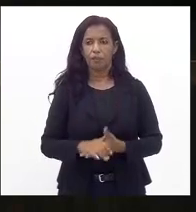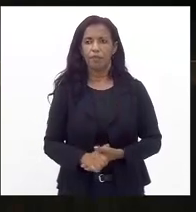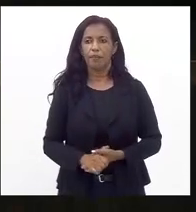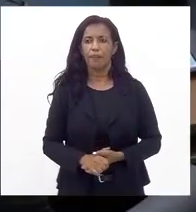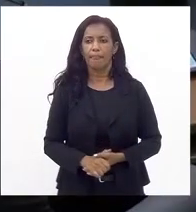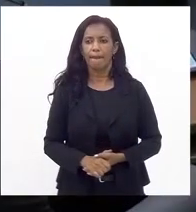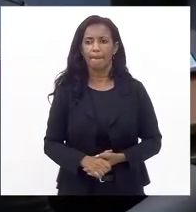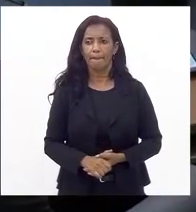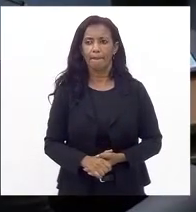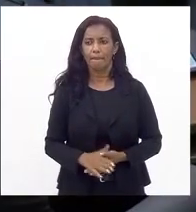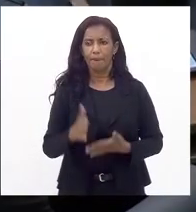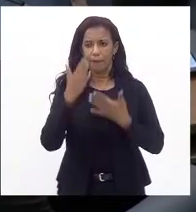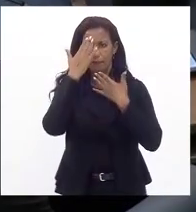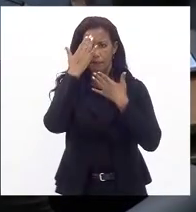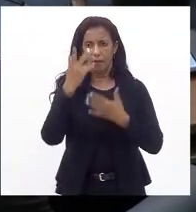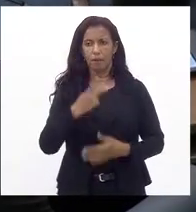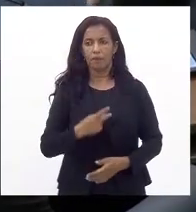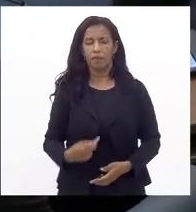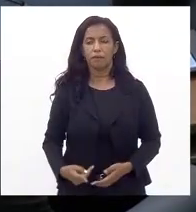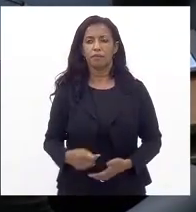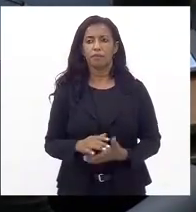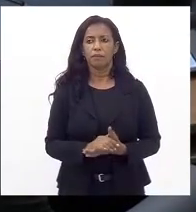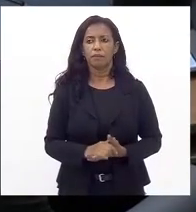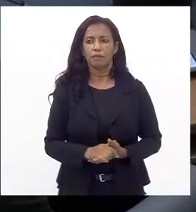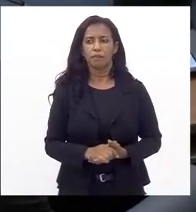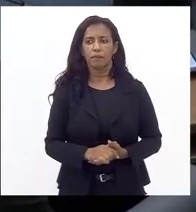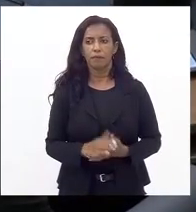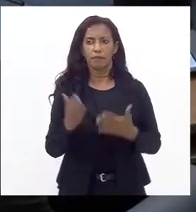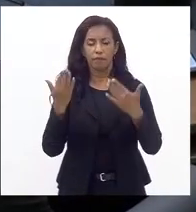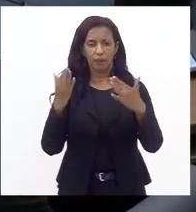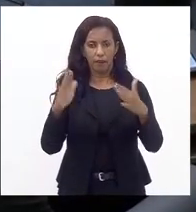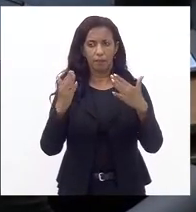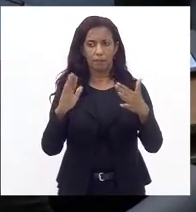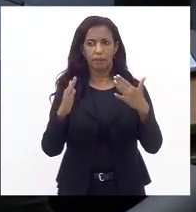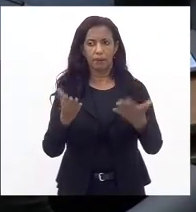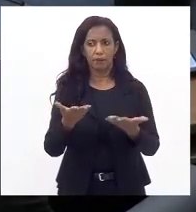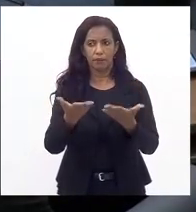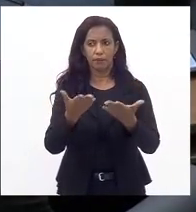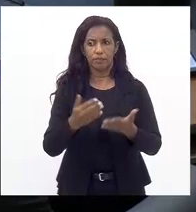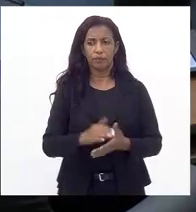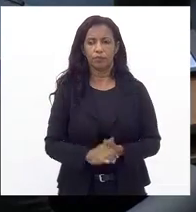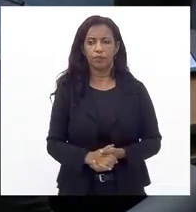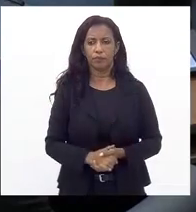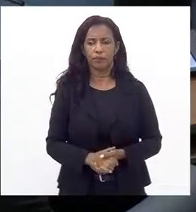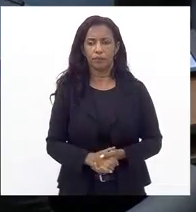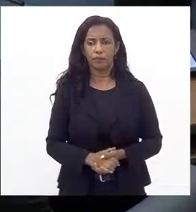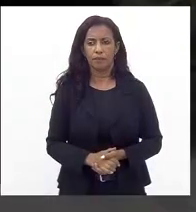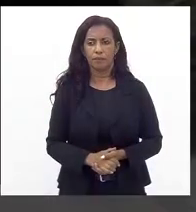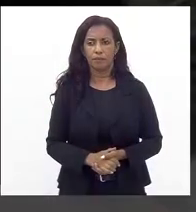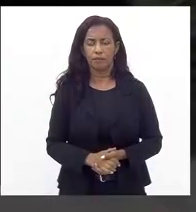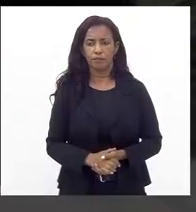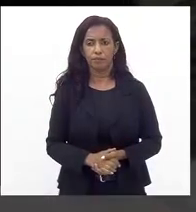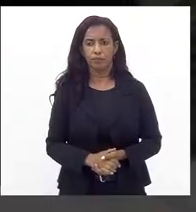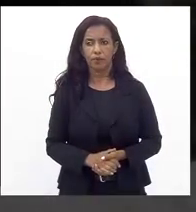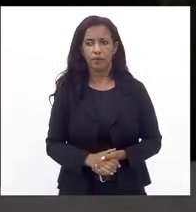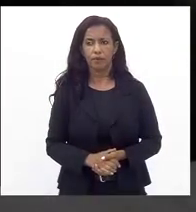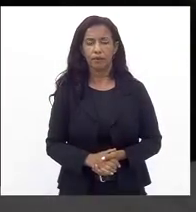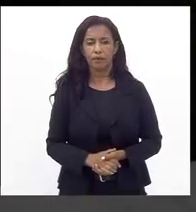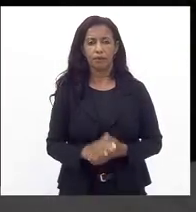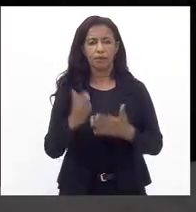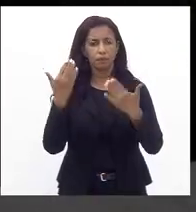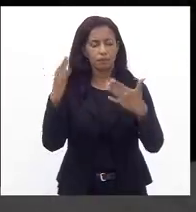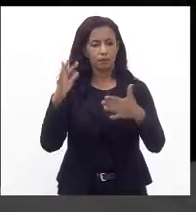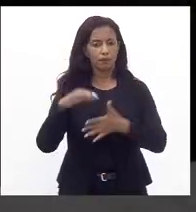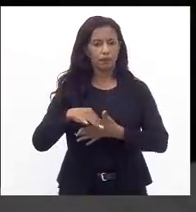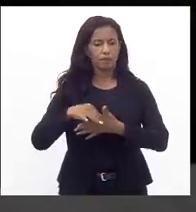saudades aqui no blog Obrigado presidente Presidente eu queria parabenizar vossa excelência parabenizar o deputado